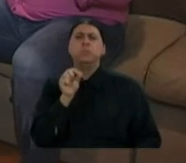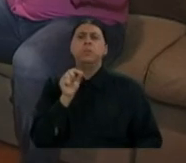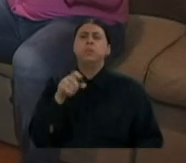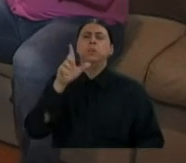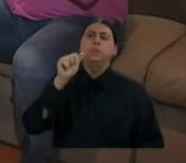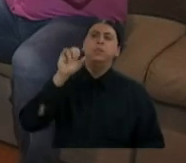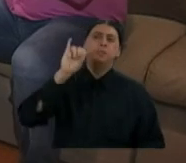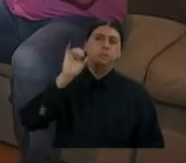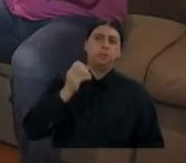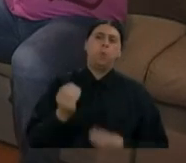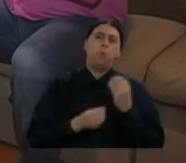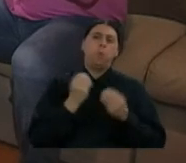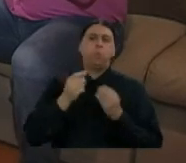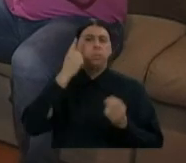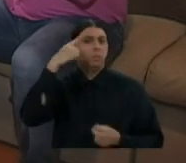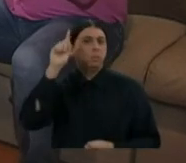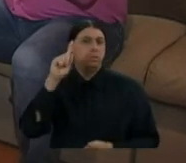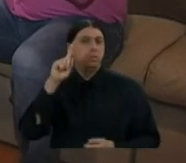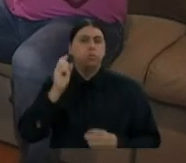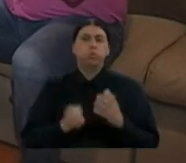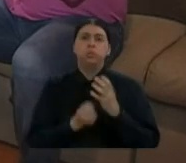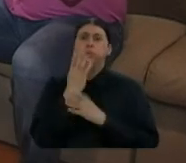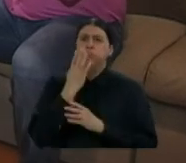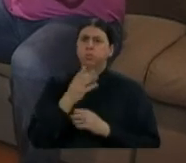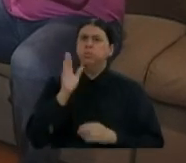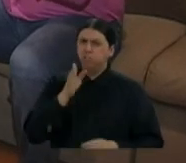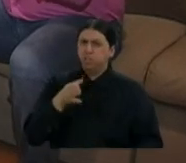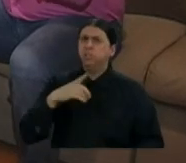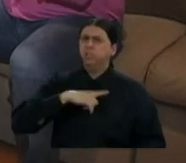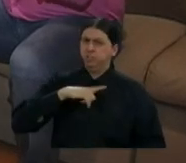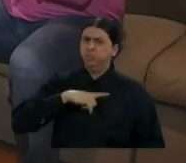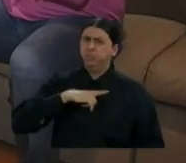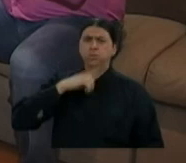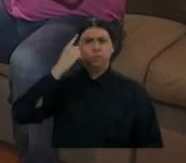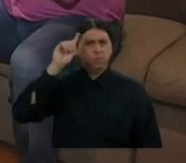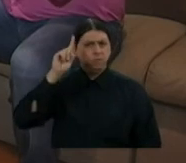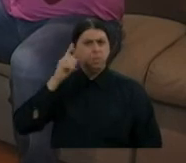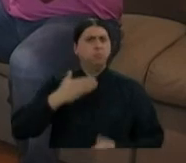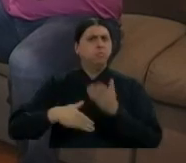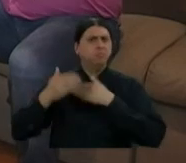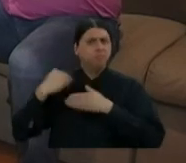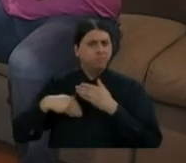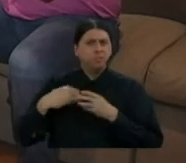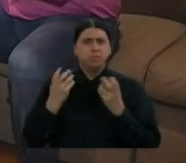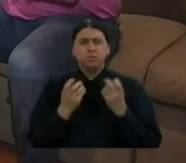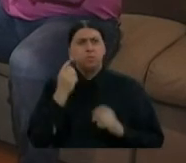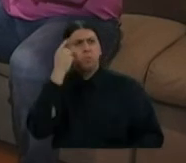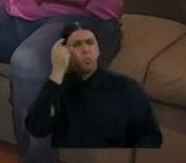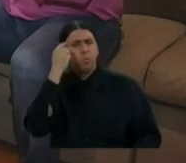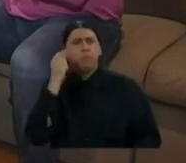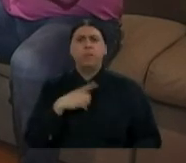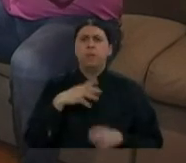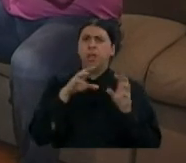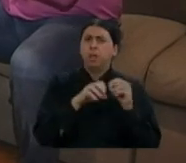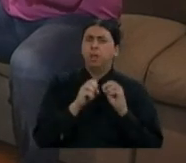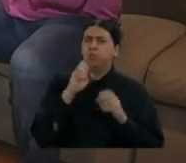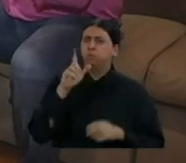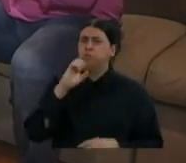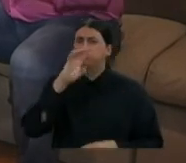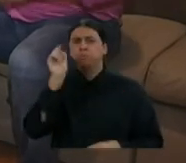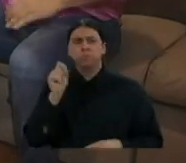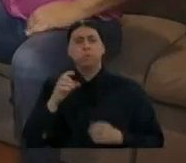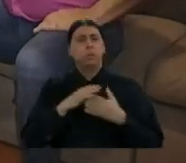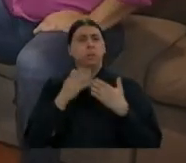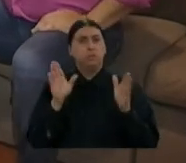vez como é que foi essa ideia já tinha alguma idéia de adoção de quem você o que vocês queriam estavam abertos a uma